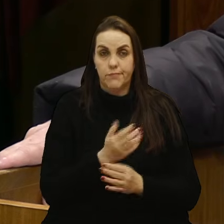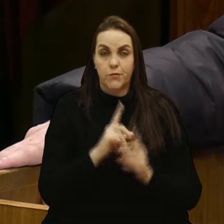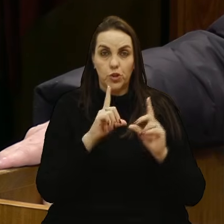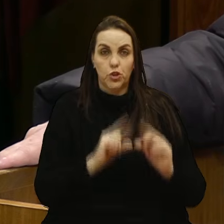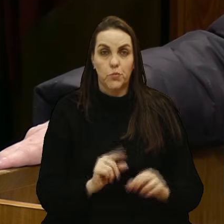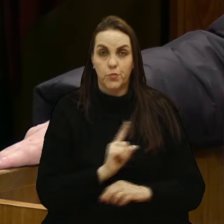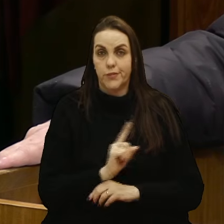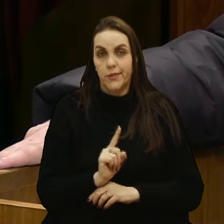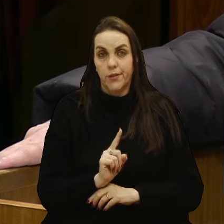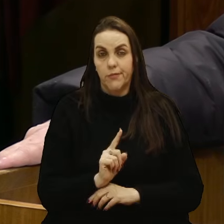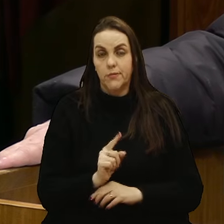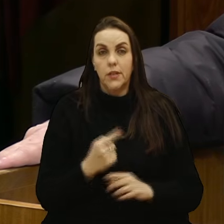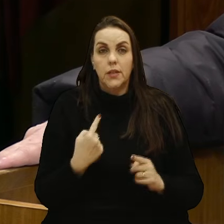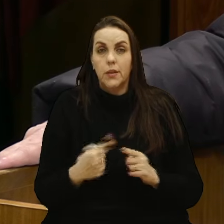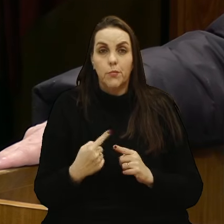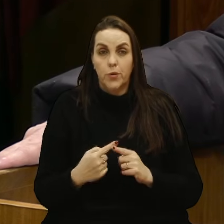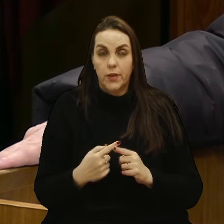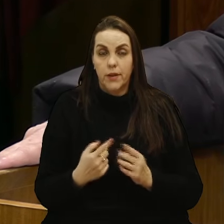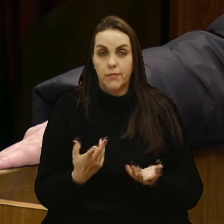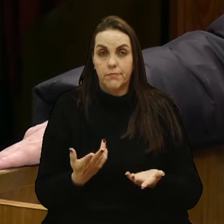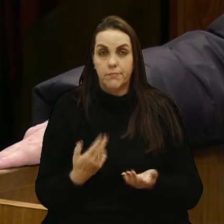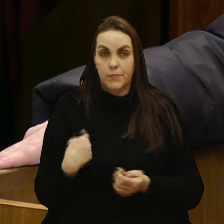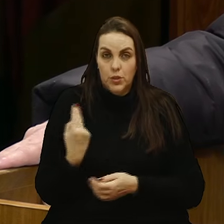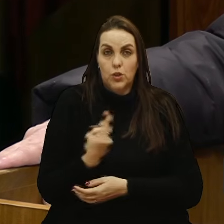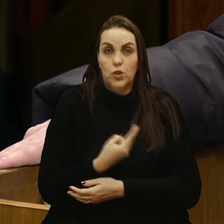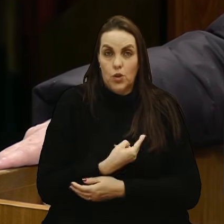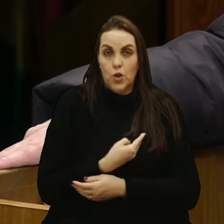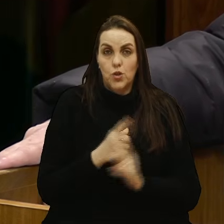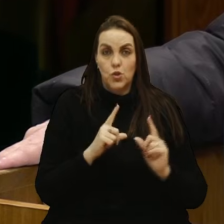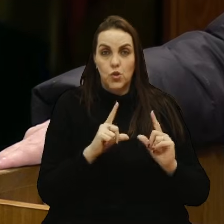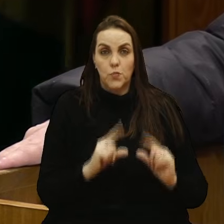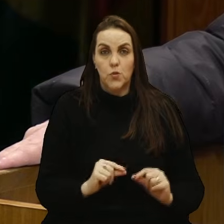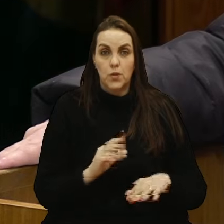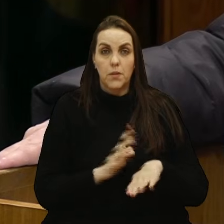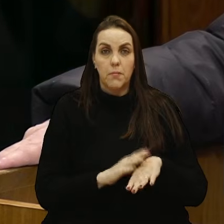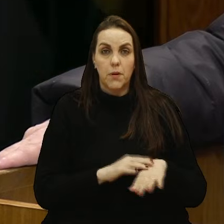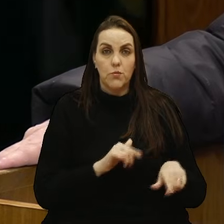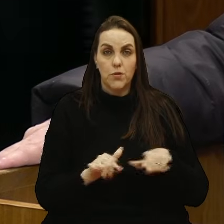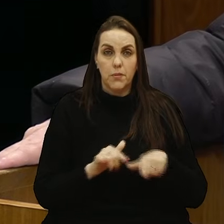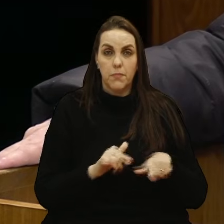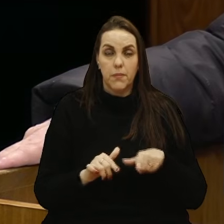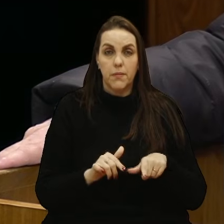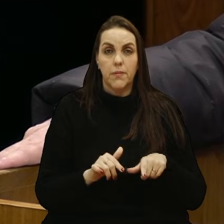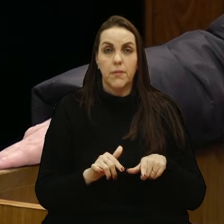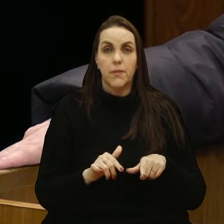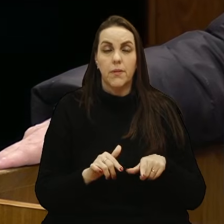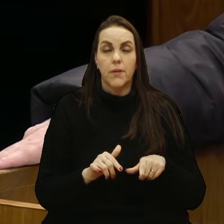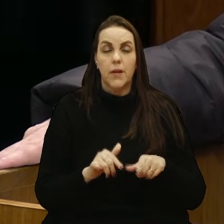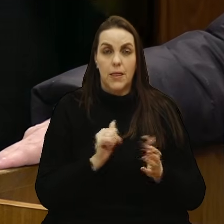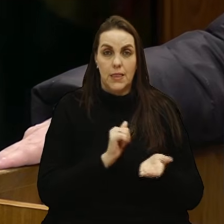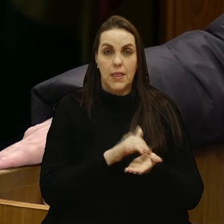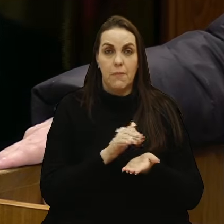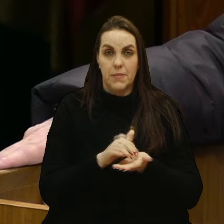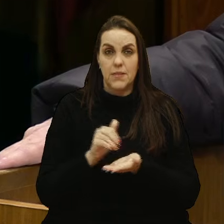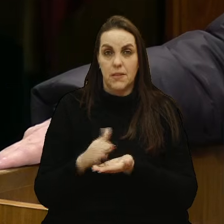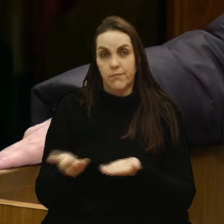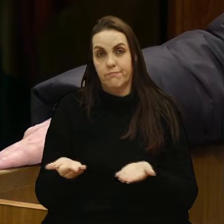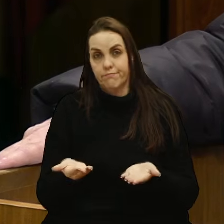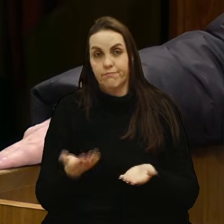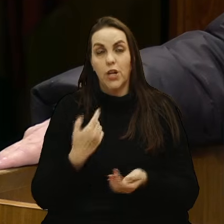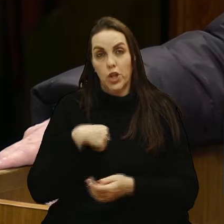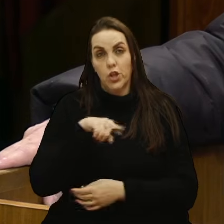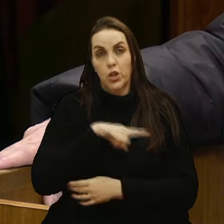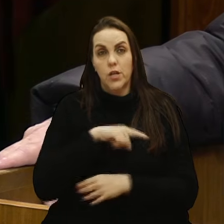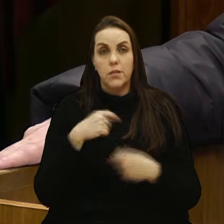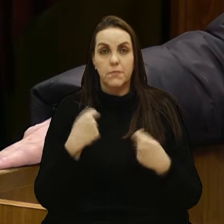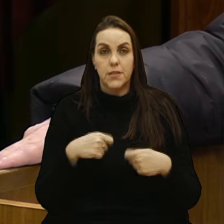e segundo, porque para nós reduzir a mão de obra, ou seja, a demissão, nós precisamos